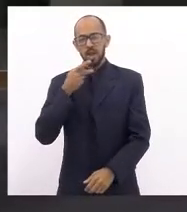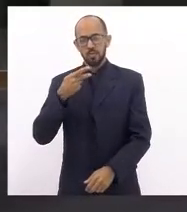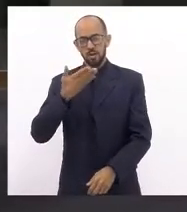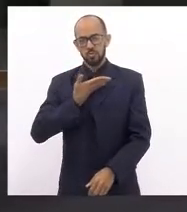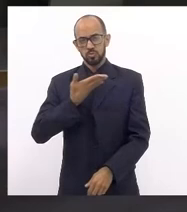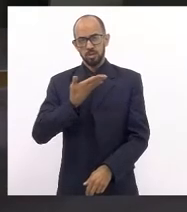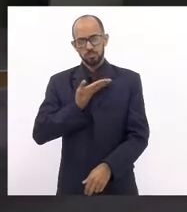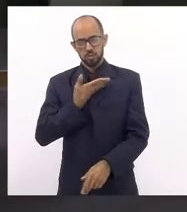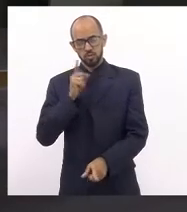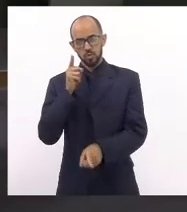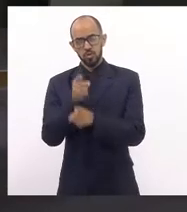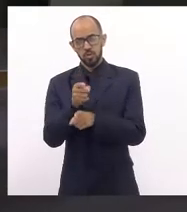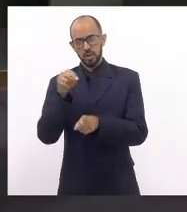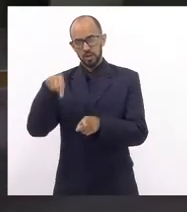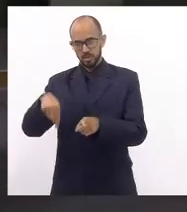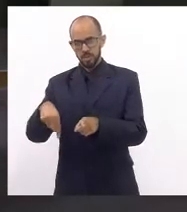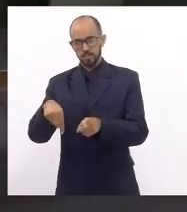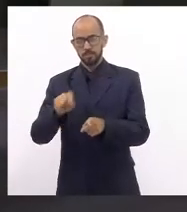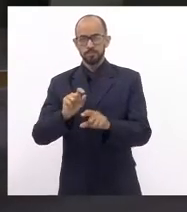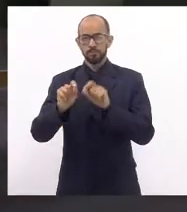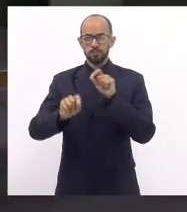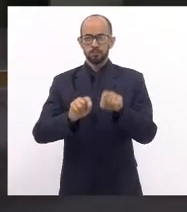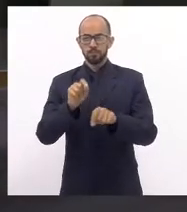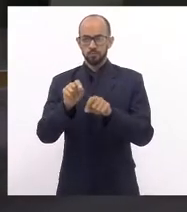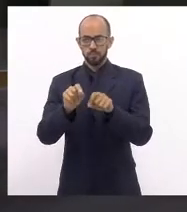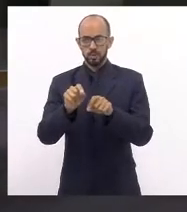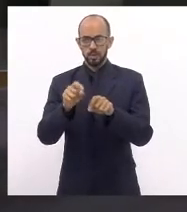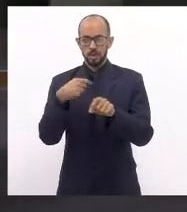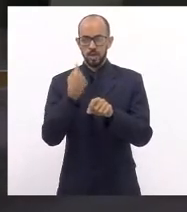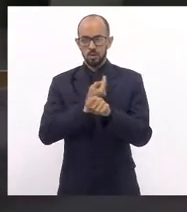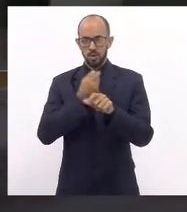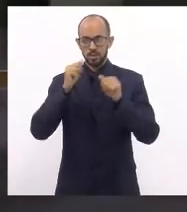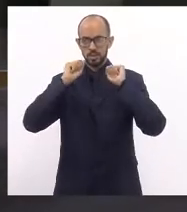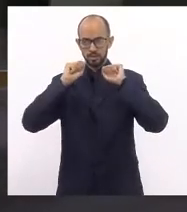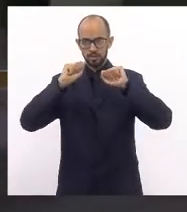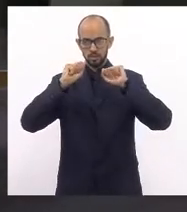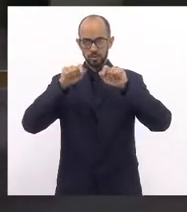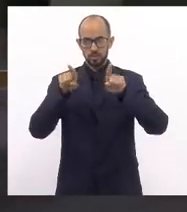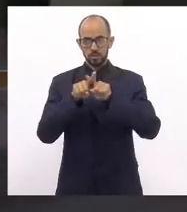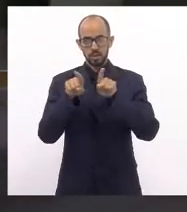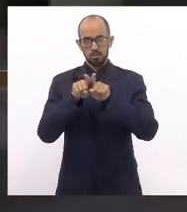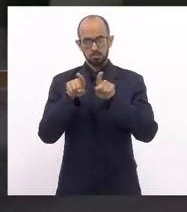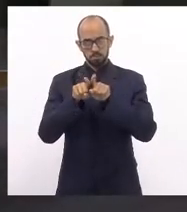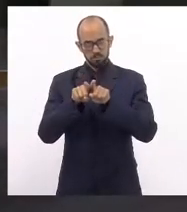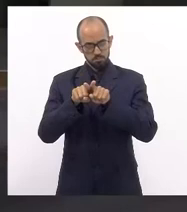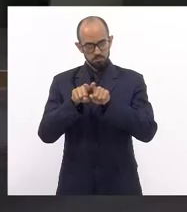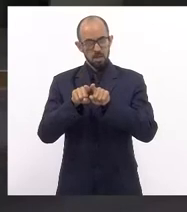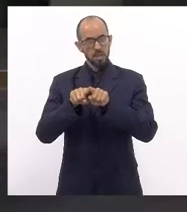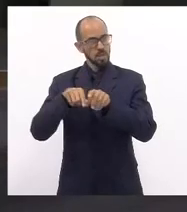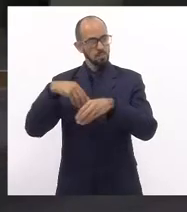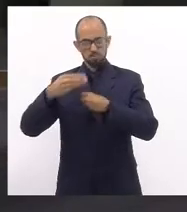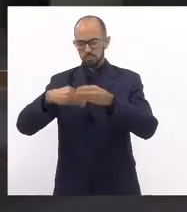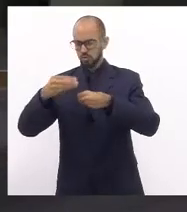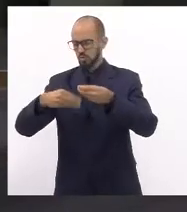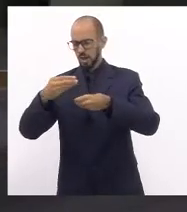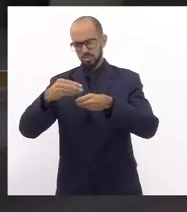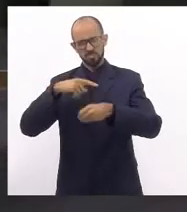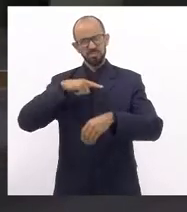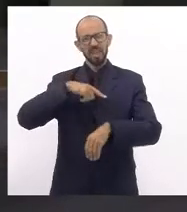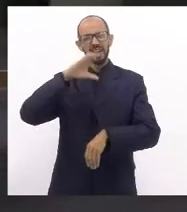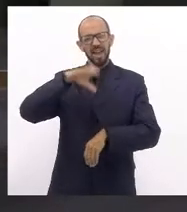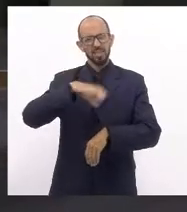que eu reencontrei aqui, que a nossa assessoria também é muito ecumênica. Eu tenho na minha assessoria